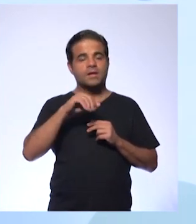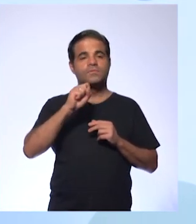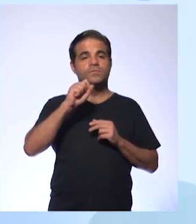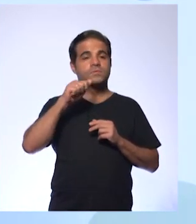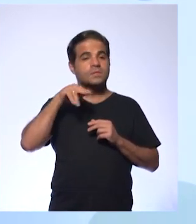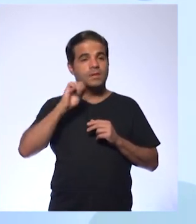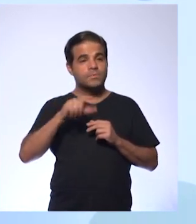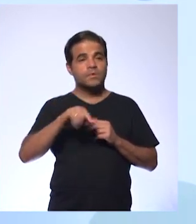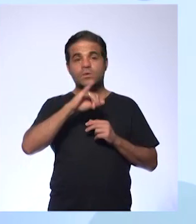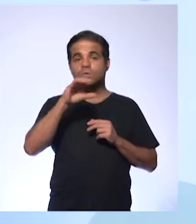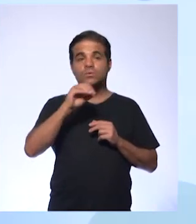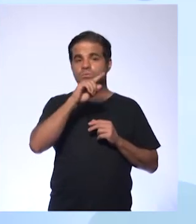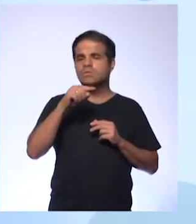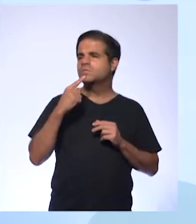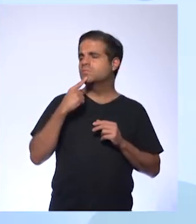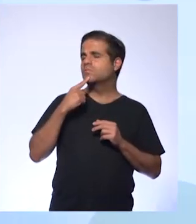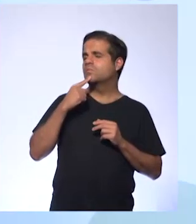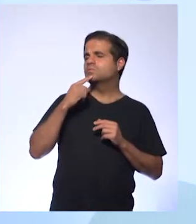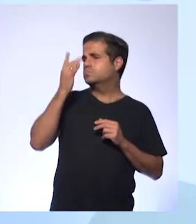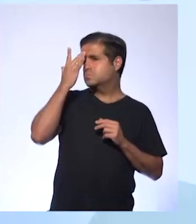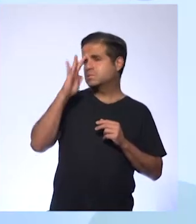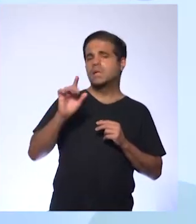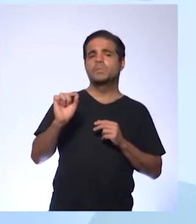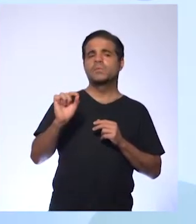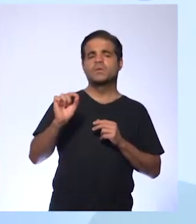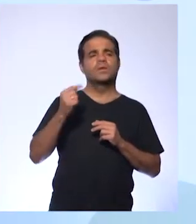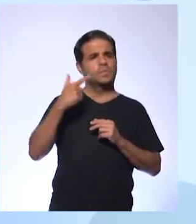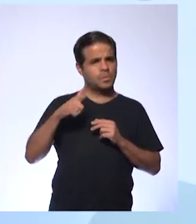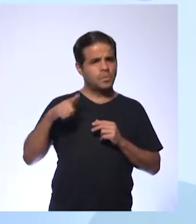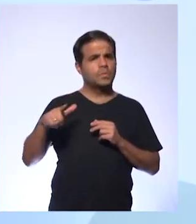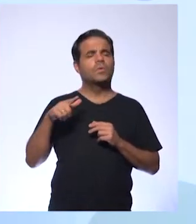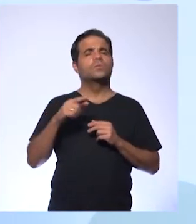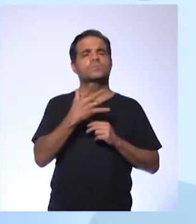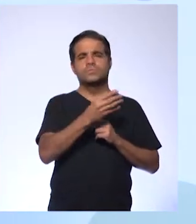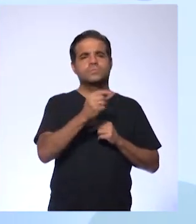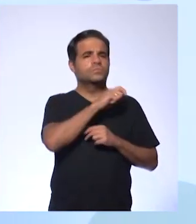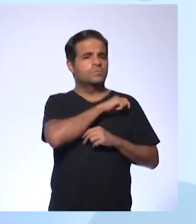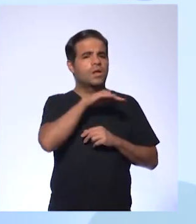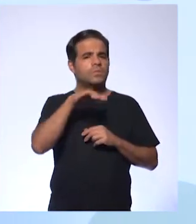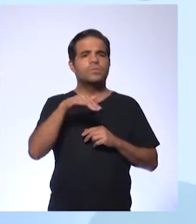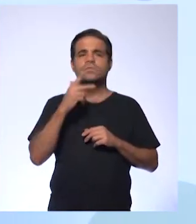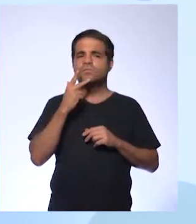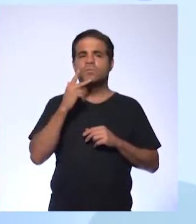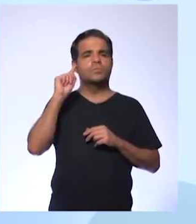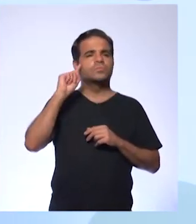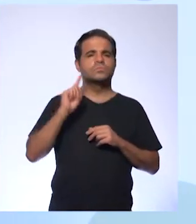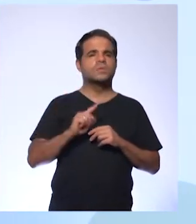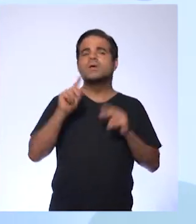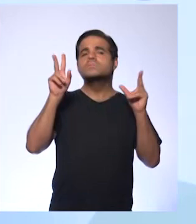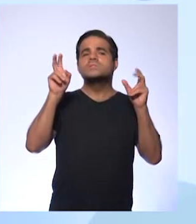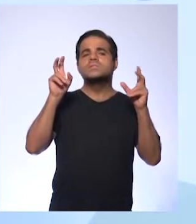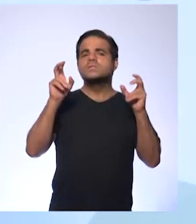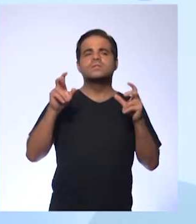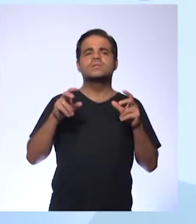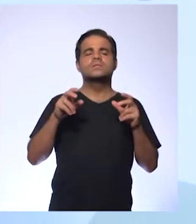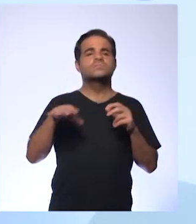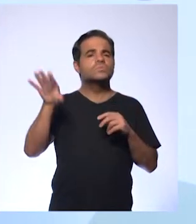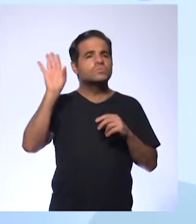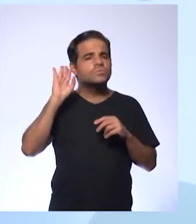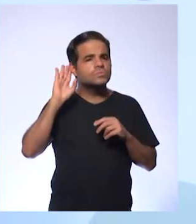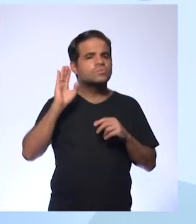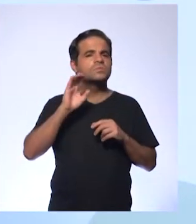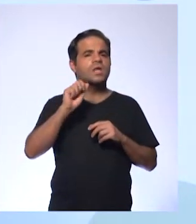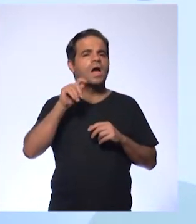João, disseram que não sabem o que é. E vários outros, né? Bastante aluno não sabe o que significa esse termo, né, de escuta